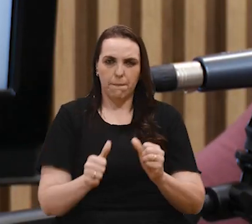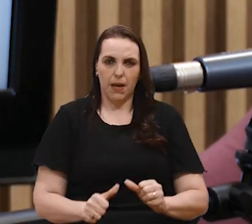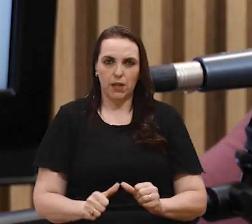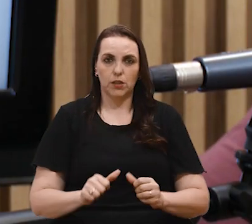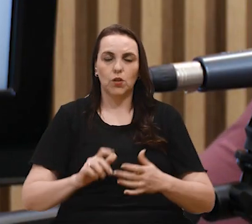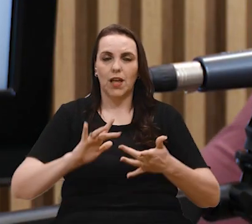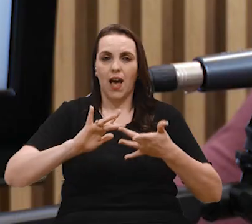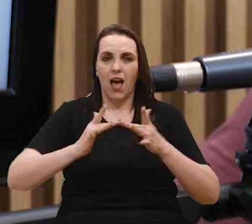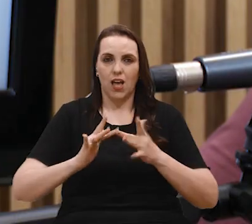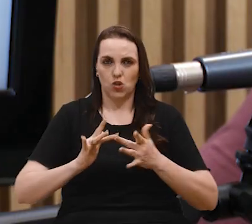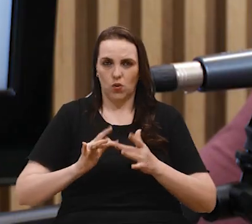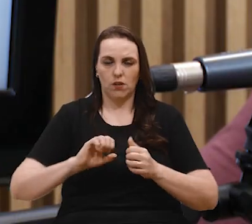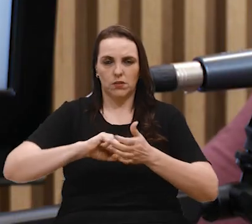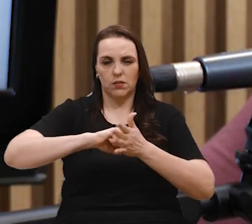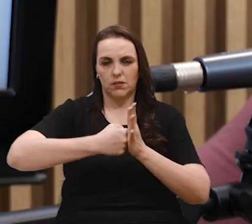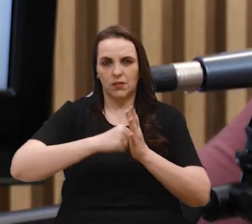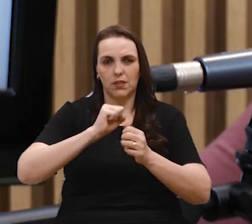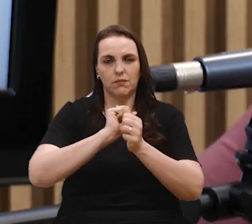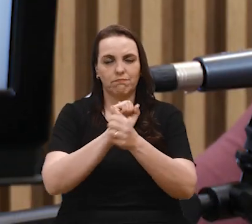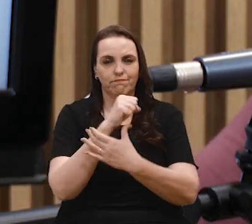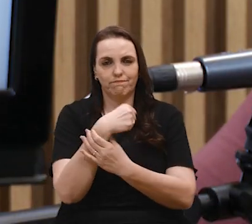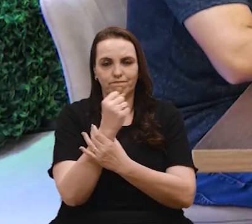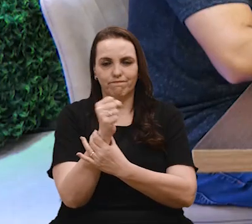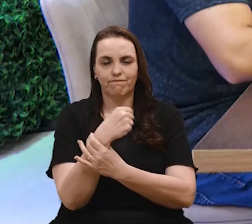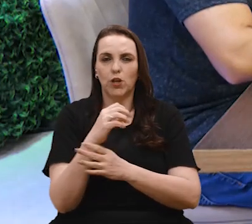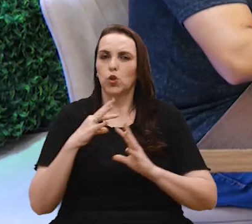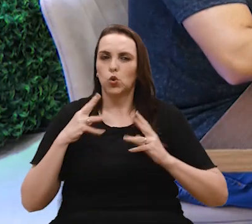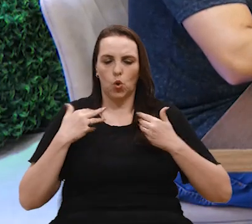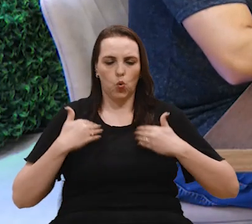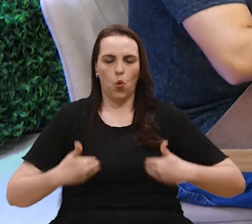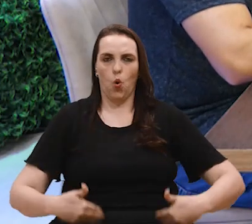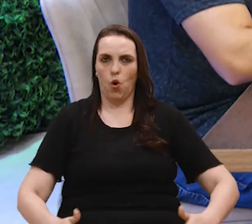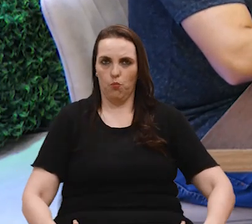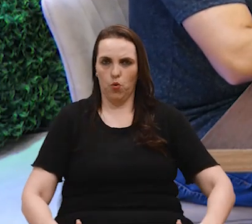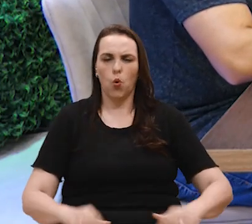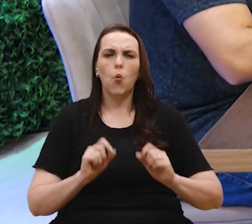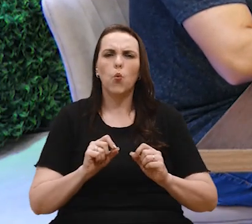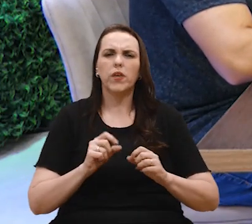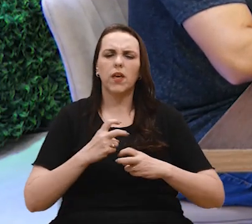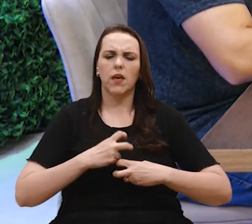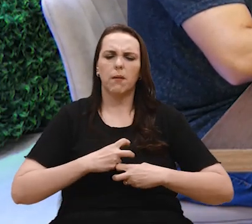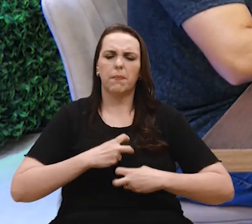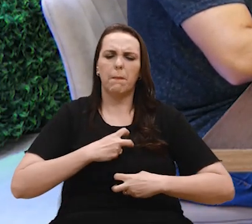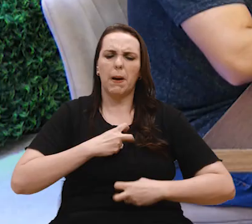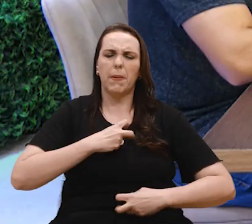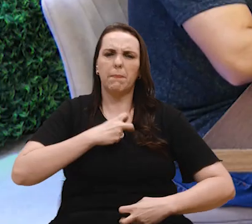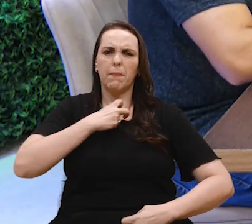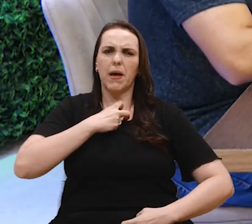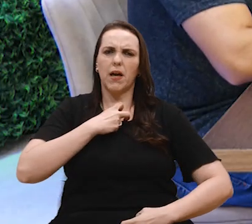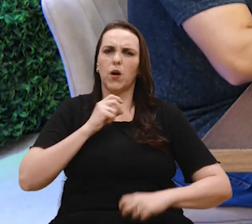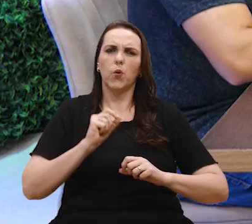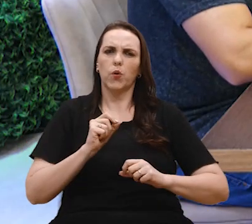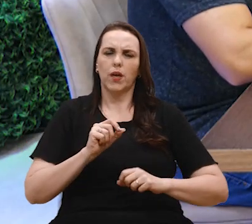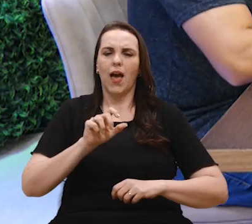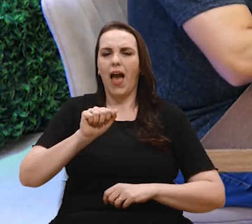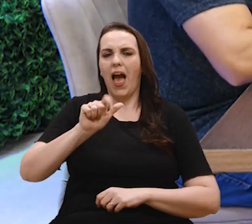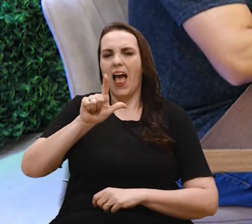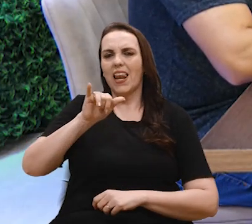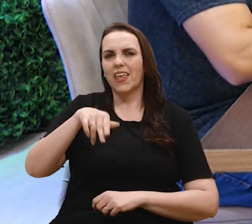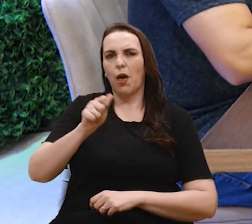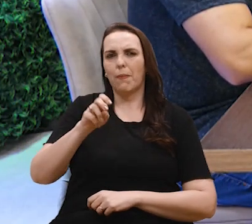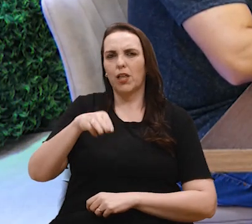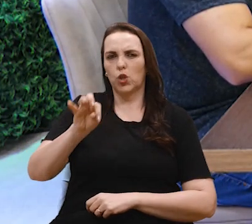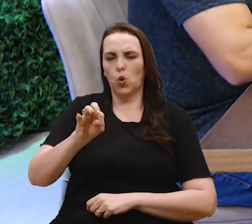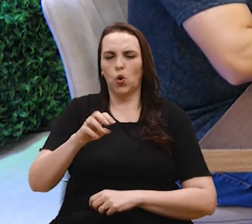também com todas as articulações do corpo, tá? O que é esse alinhamento quando a gente fala? No dia a dia a gente acaba tendo muitas